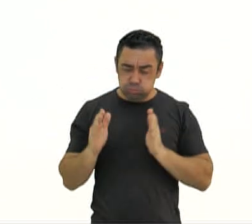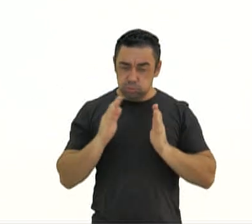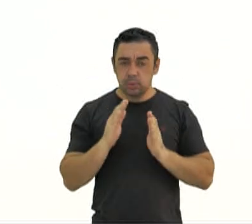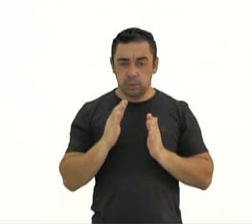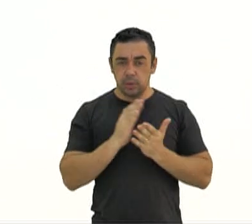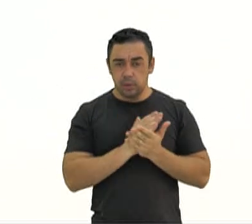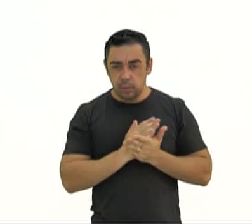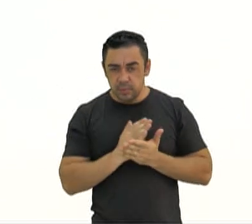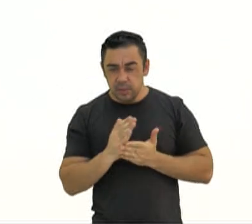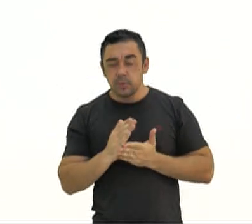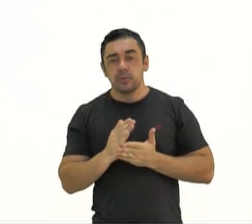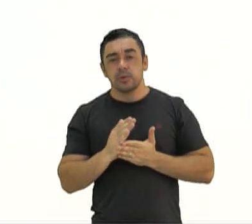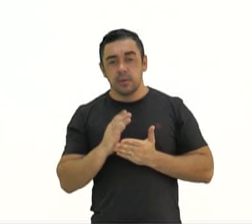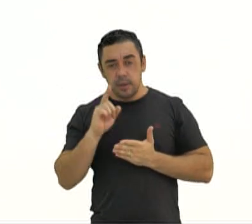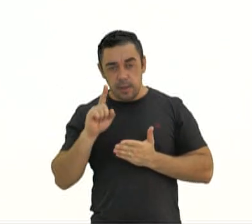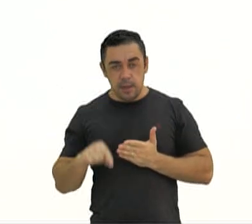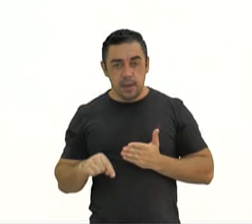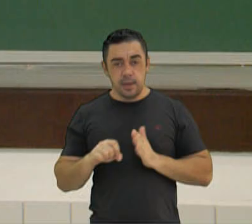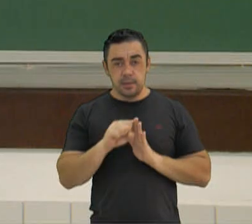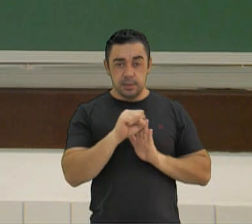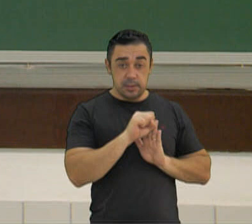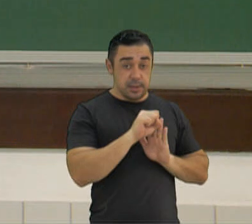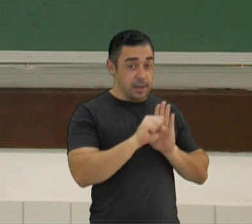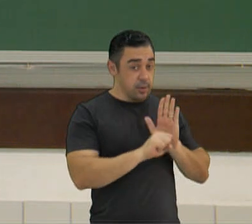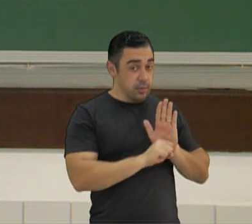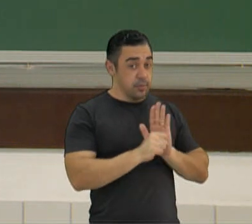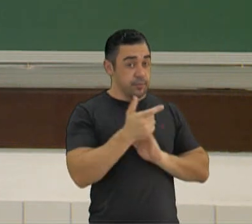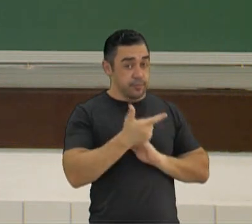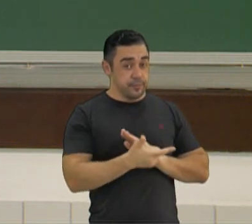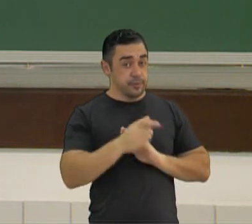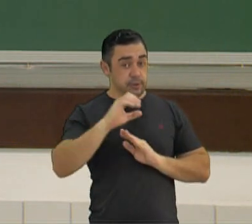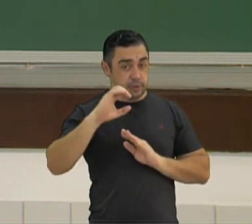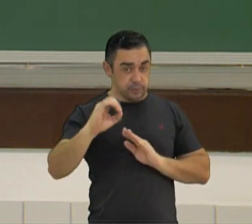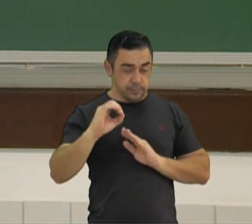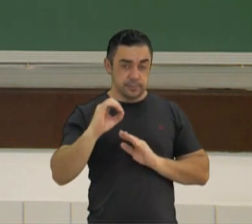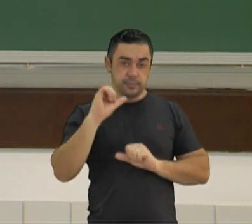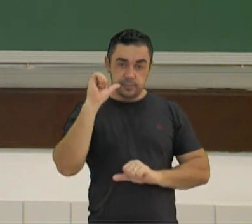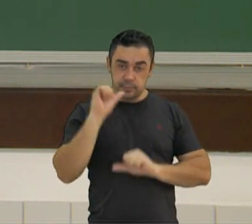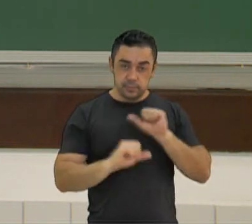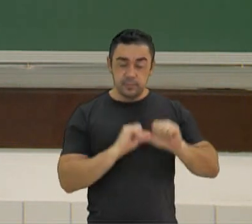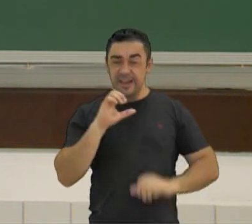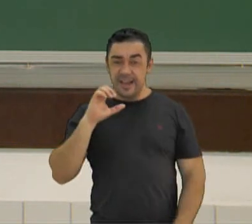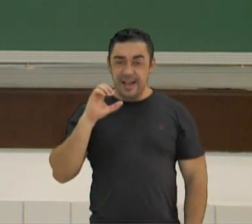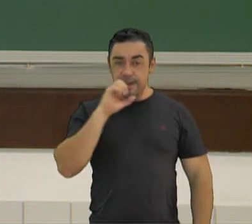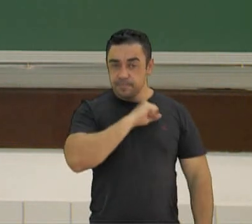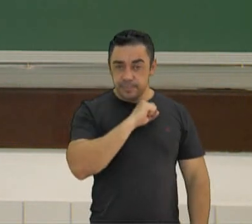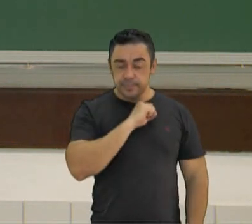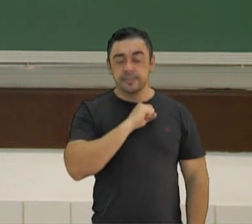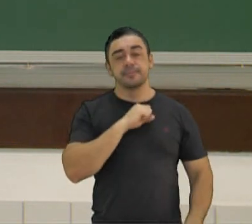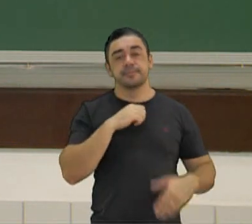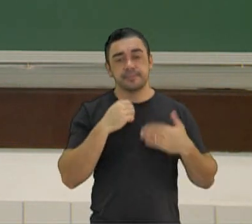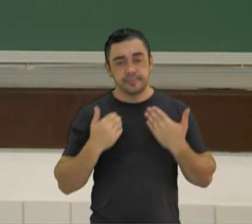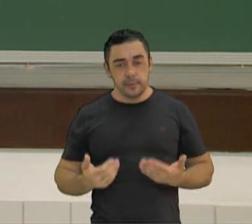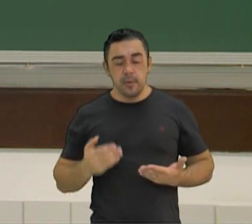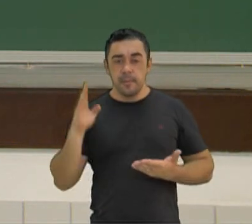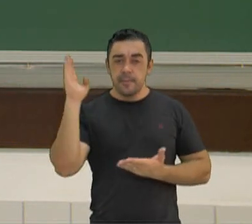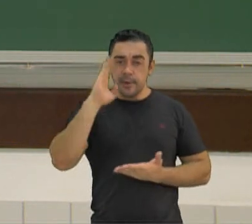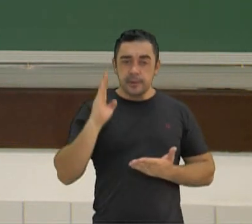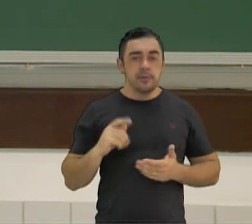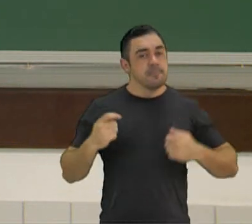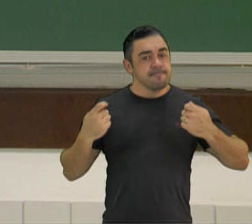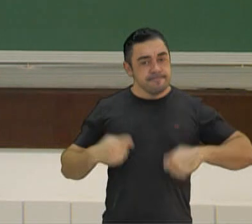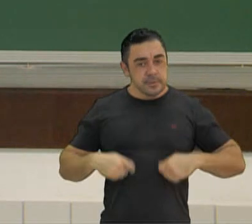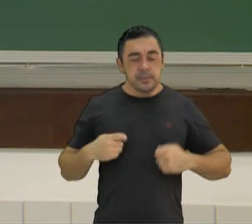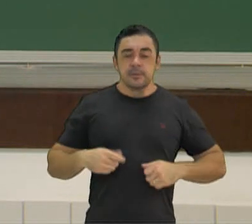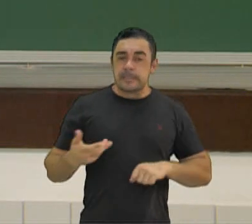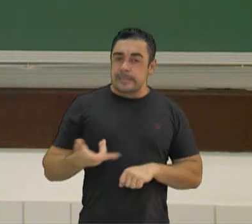particularmente de forma mais incisiva, século XX, e esta mudança foi rápida e imputou ao Brasil um correr atrás